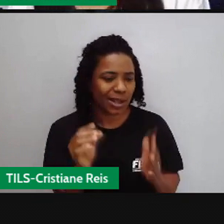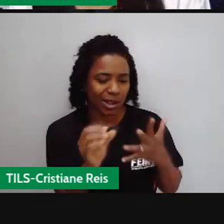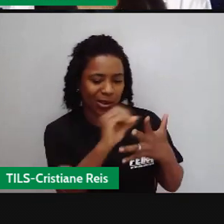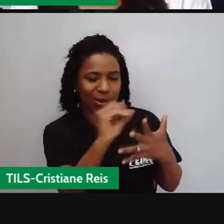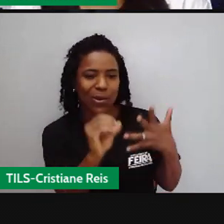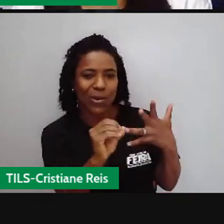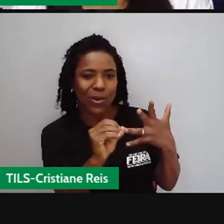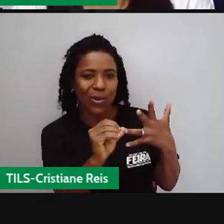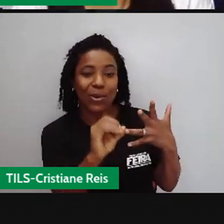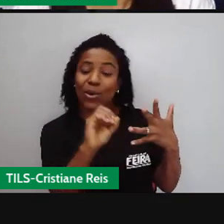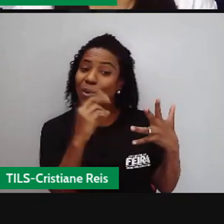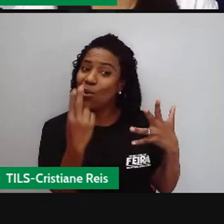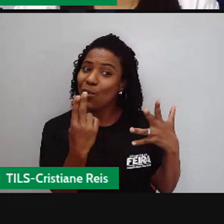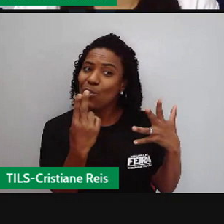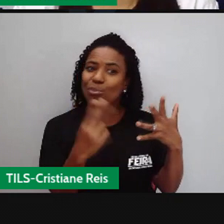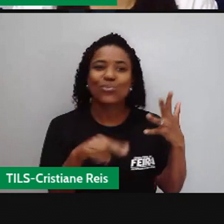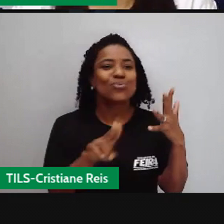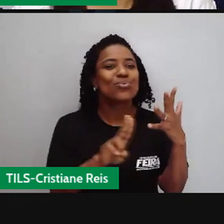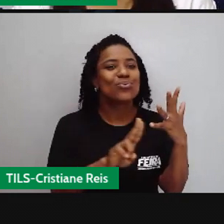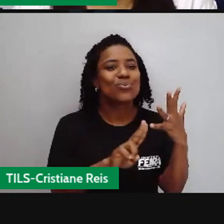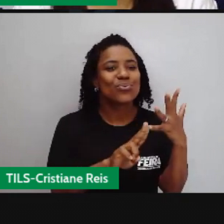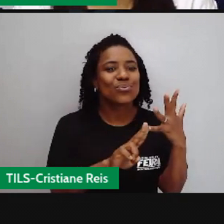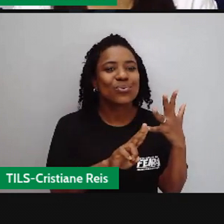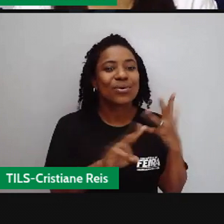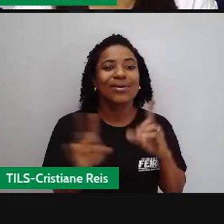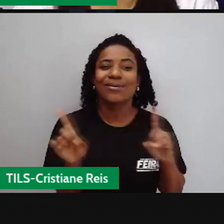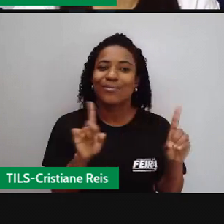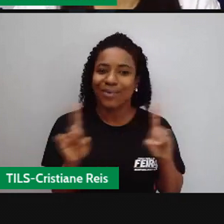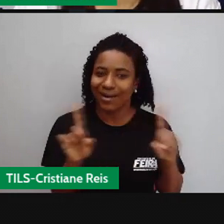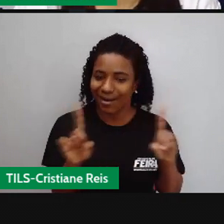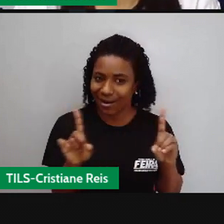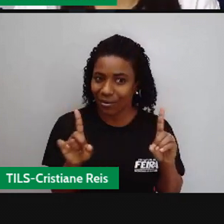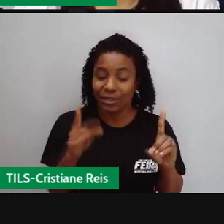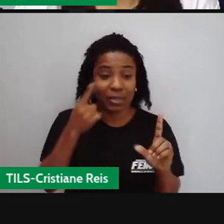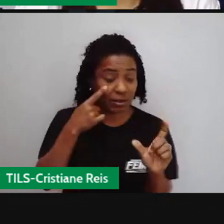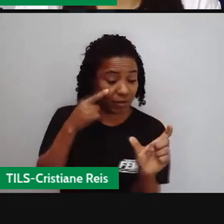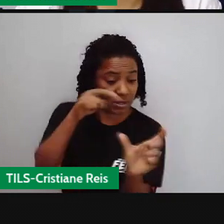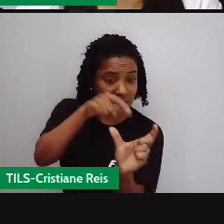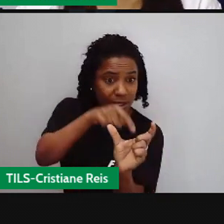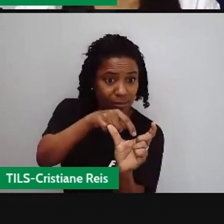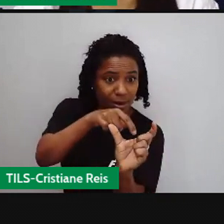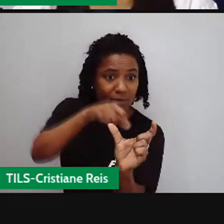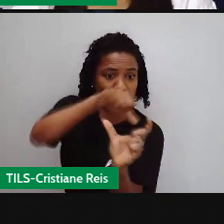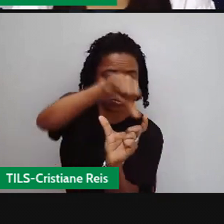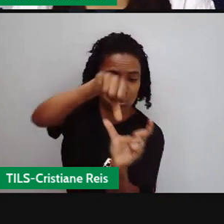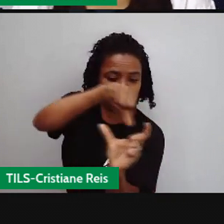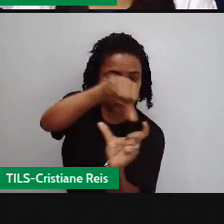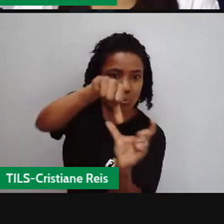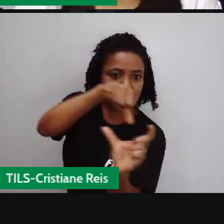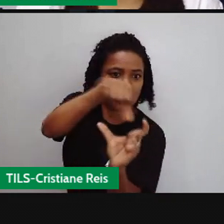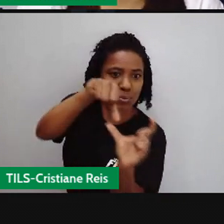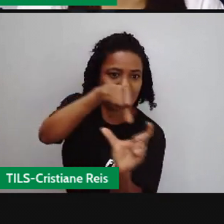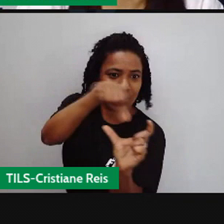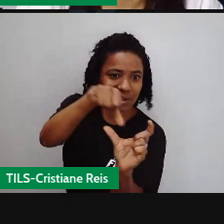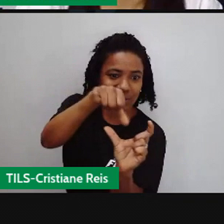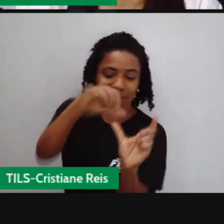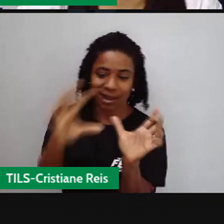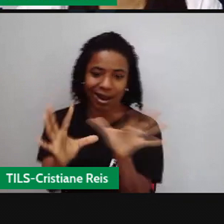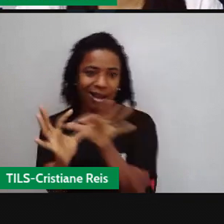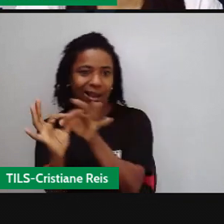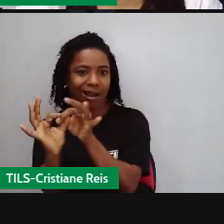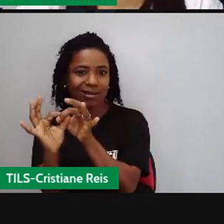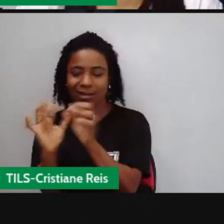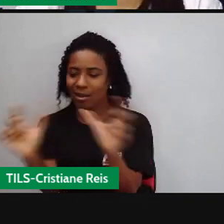outra palavra, né? Quando é uma palavra derivada, né? Quando é uma palavra que surge de outra ou está associada a